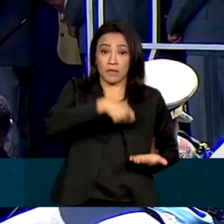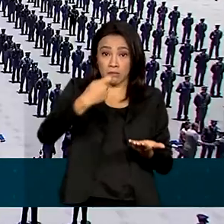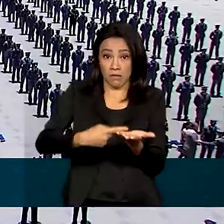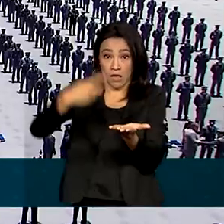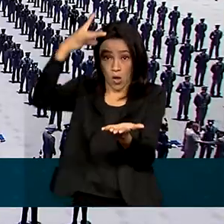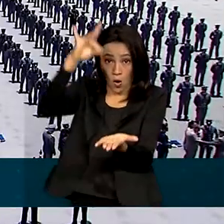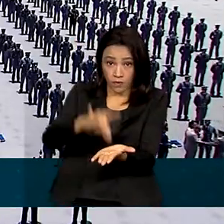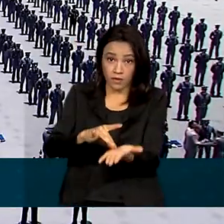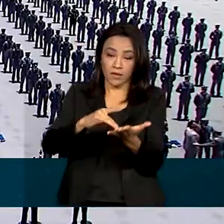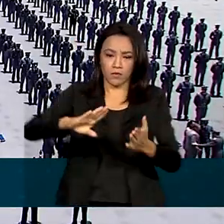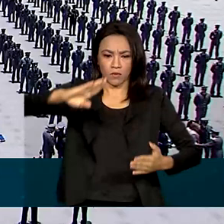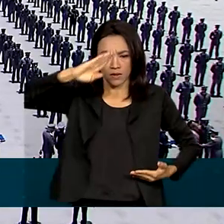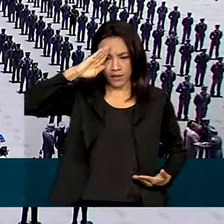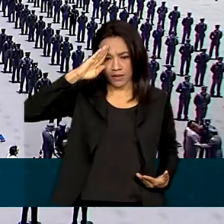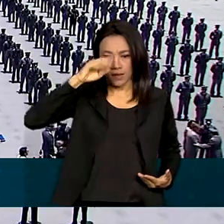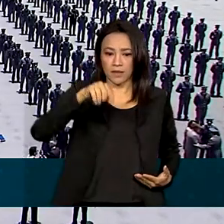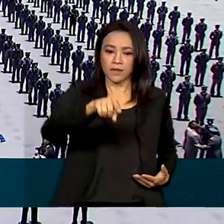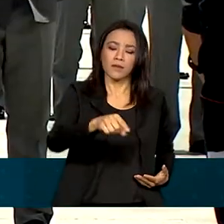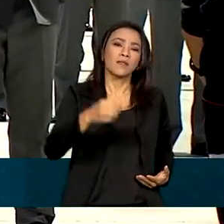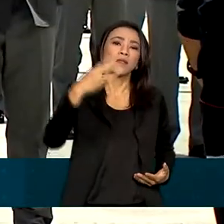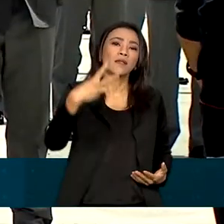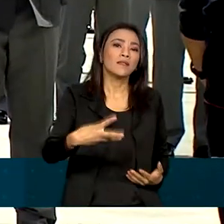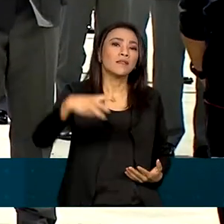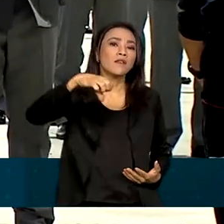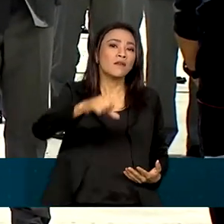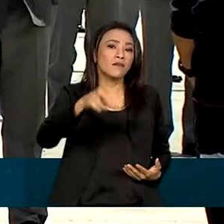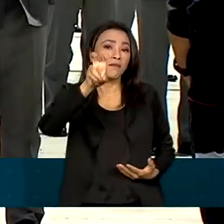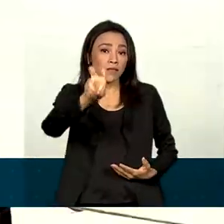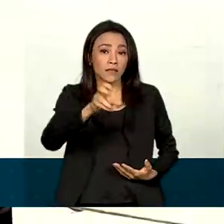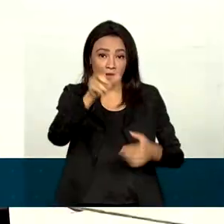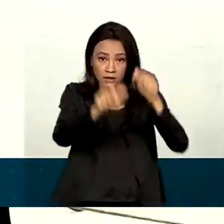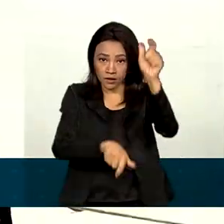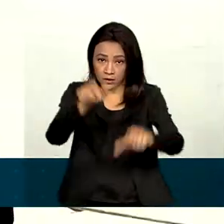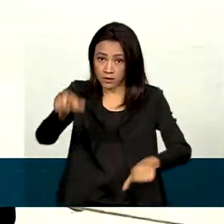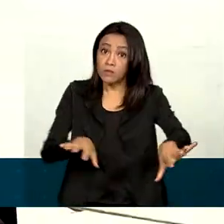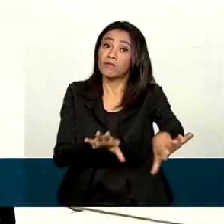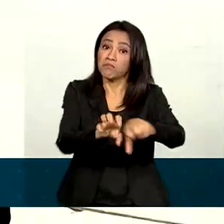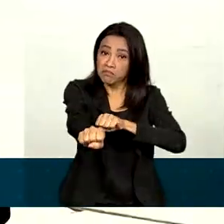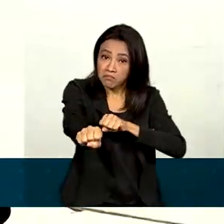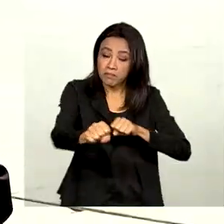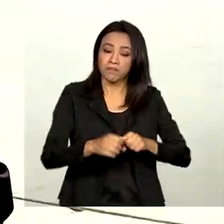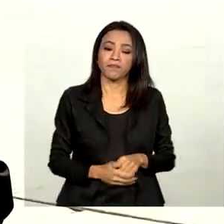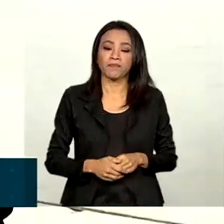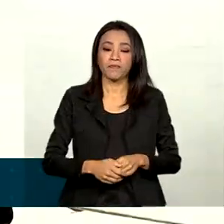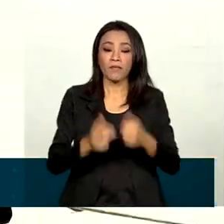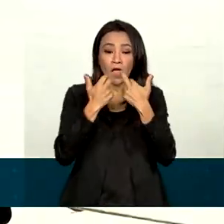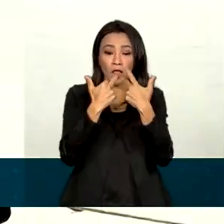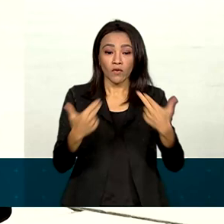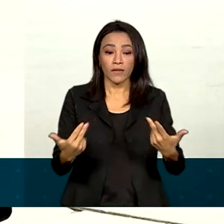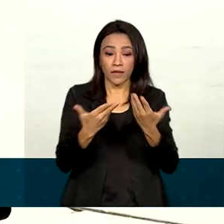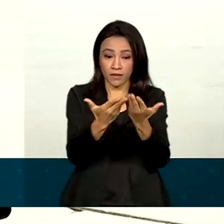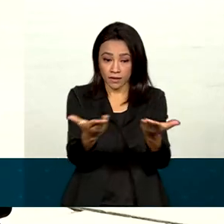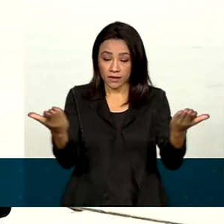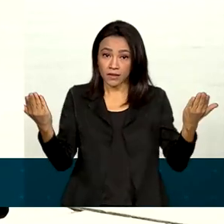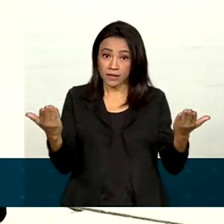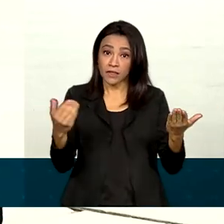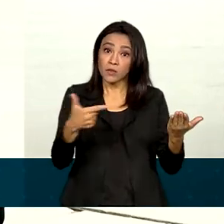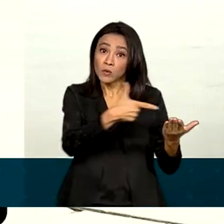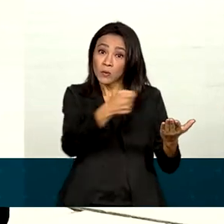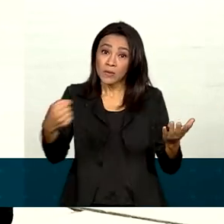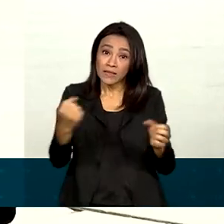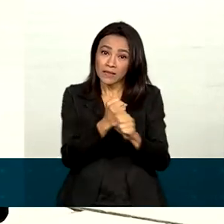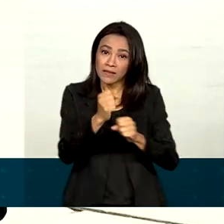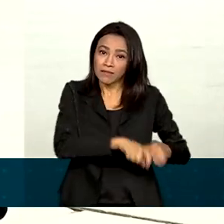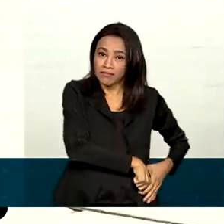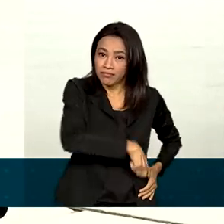militar. 395 aspirantes se formaram. A grande novidade da turma do Bicentenário da Independência foi a formatura